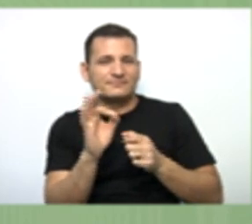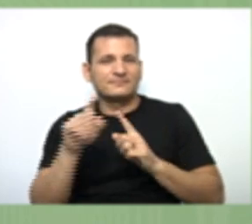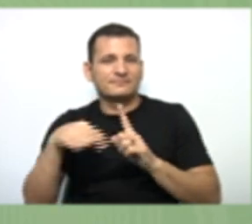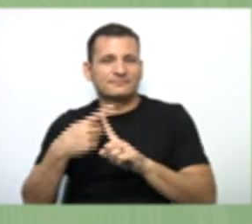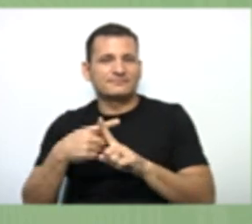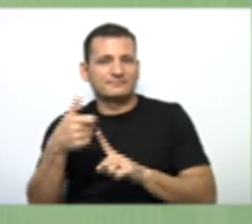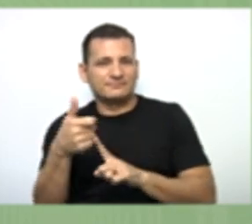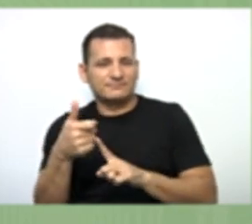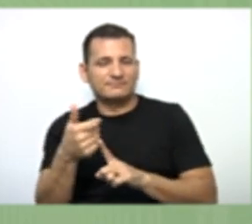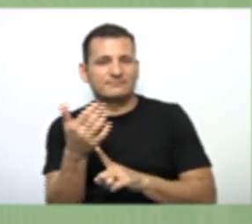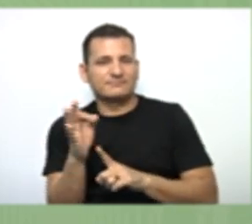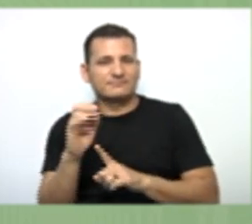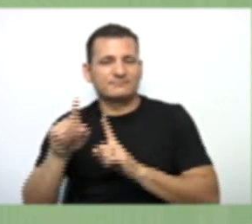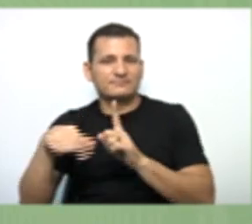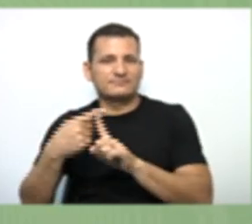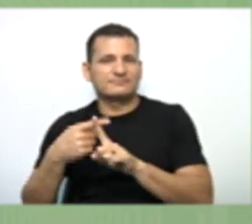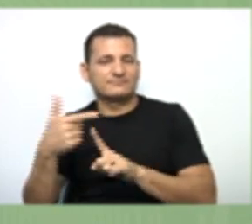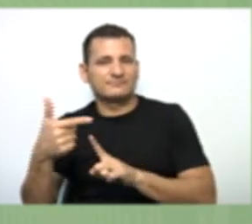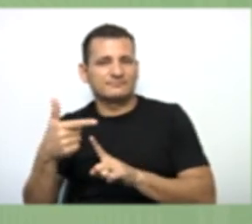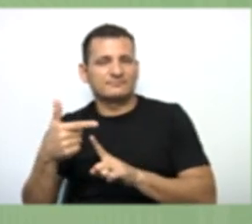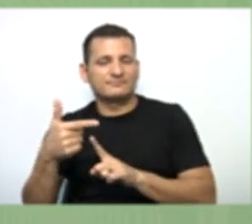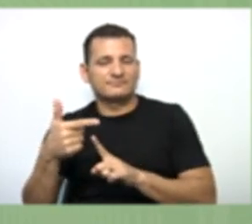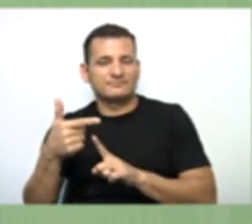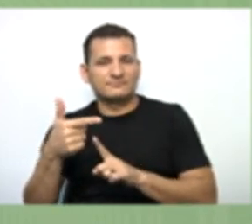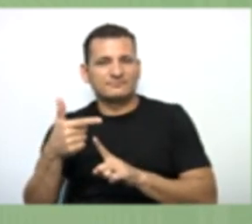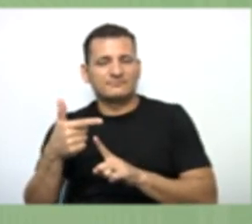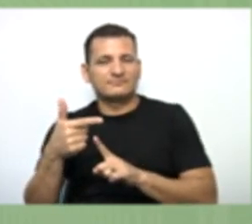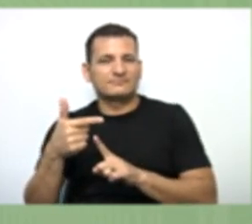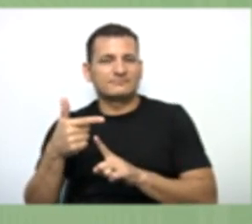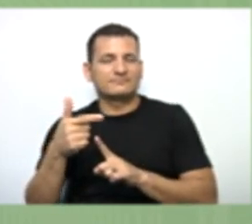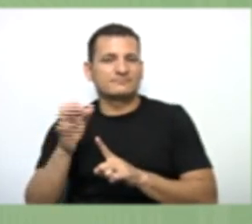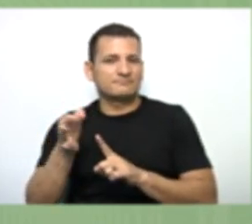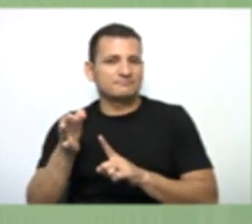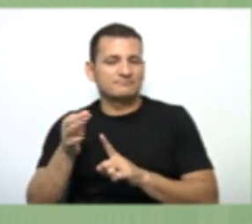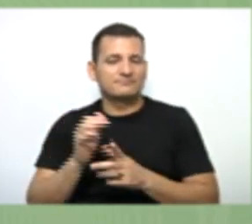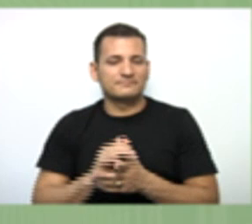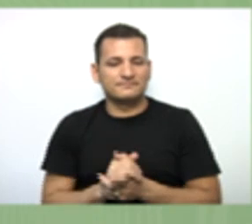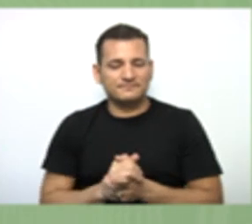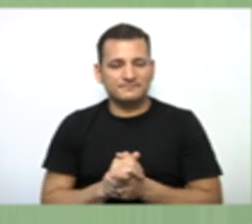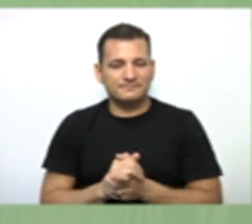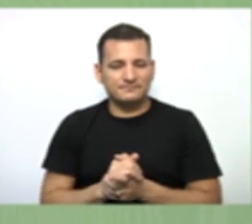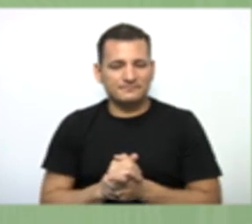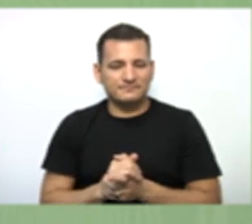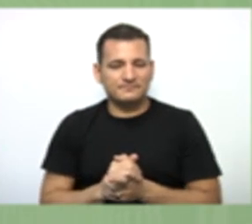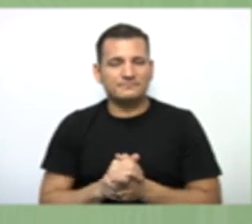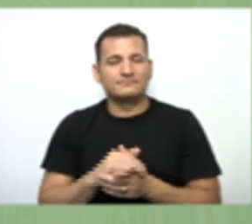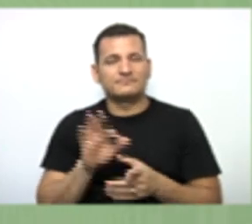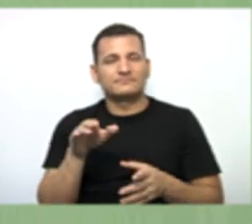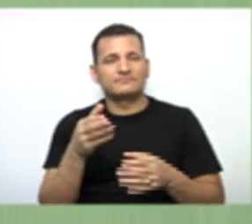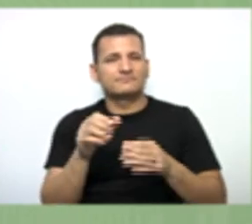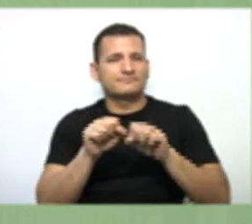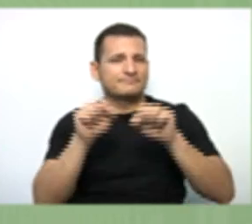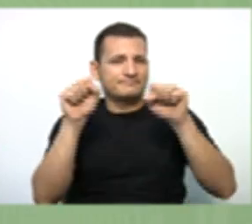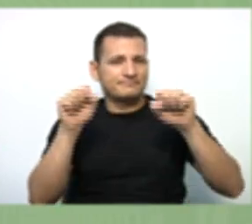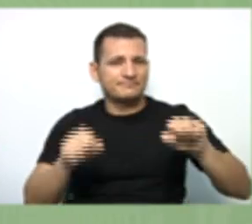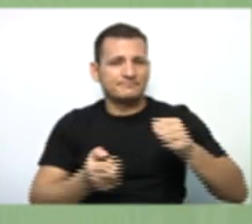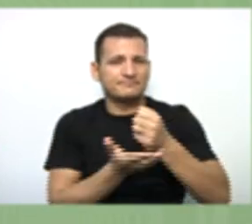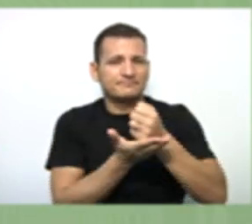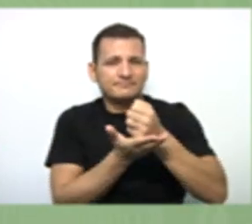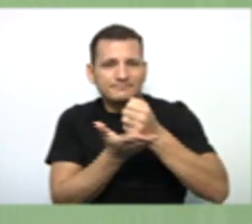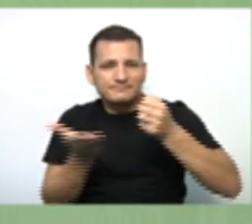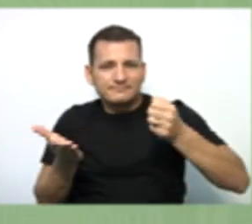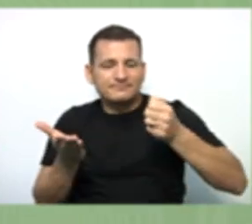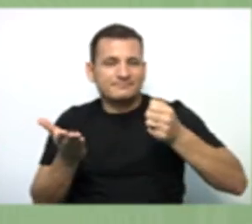É acumular o 10 e vem mais 2. Né? O 11 ou 12 seria mais isso. Então, no sistema hexadecimal, eu tive que